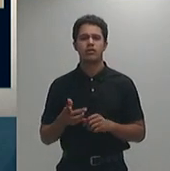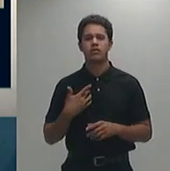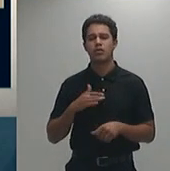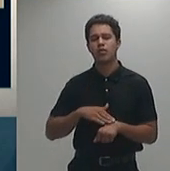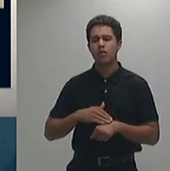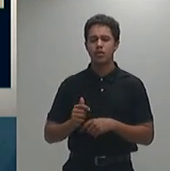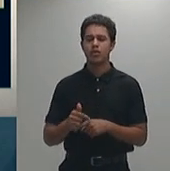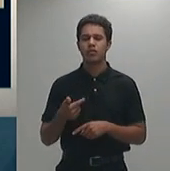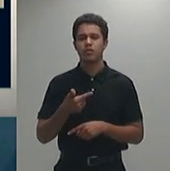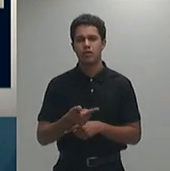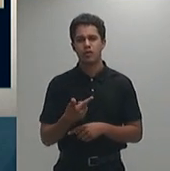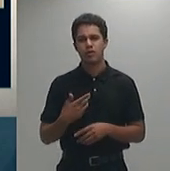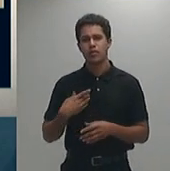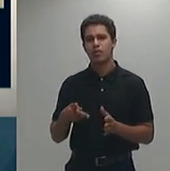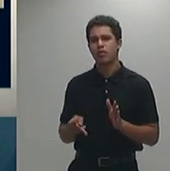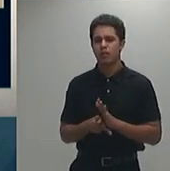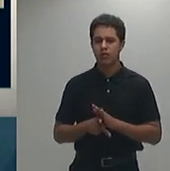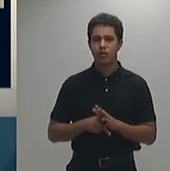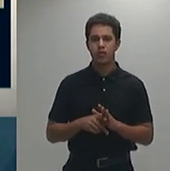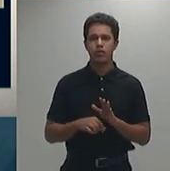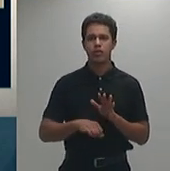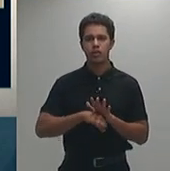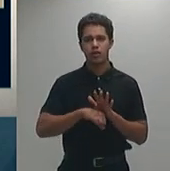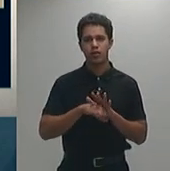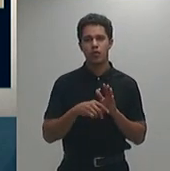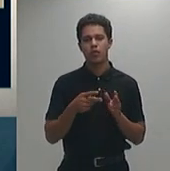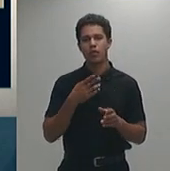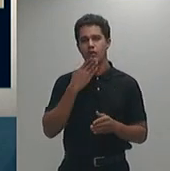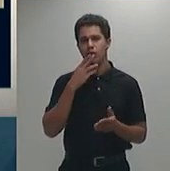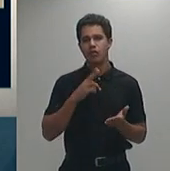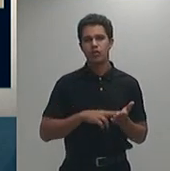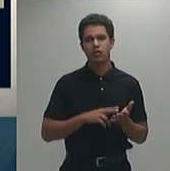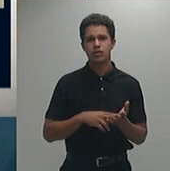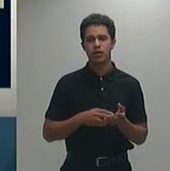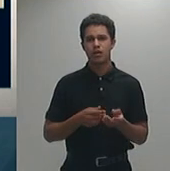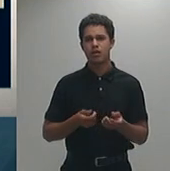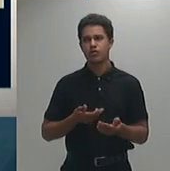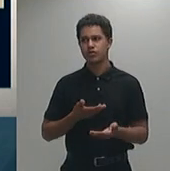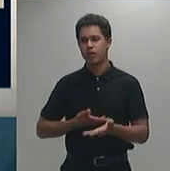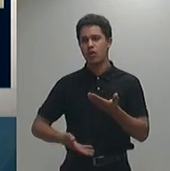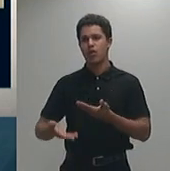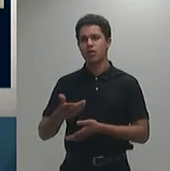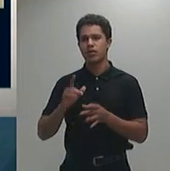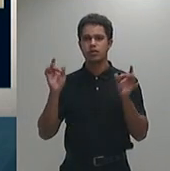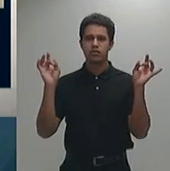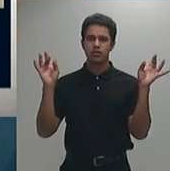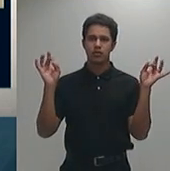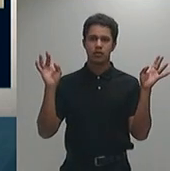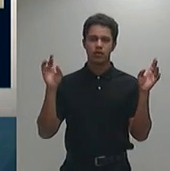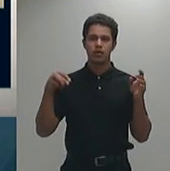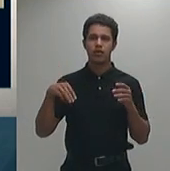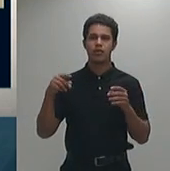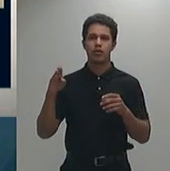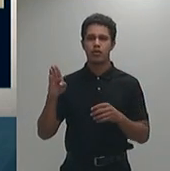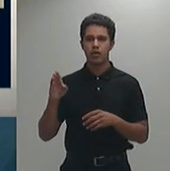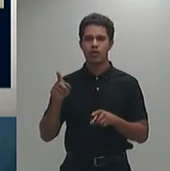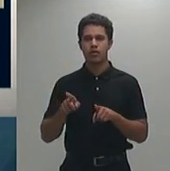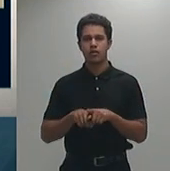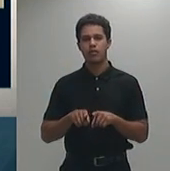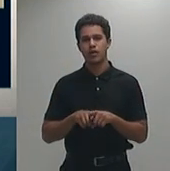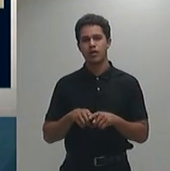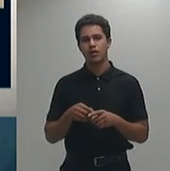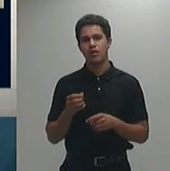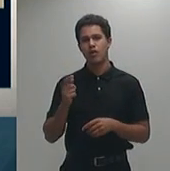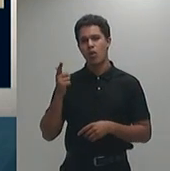próprios atos e disto contestados No acordo de colaboração premiada com o MPF e outros acordos cuja celebração foi